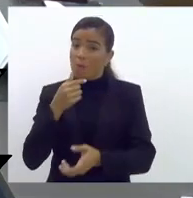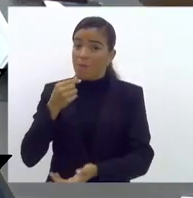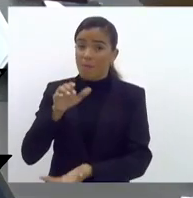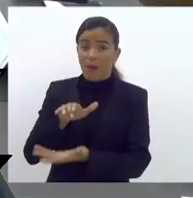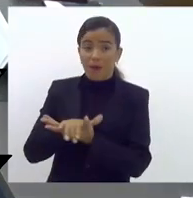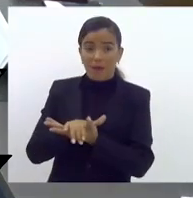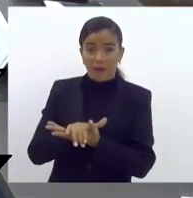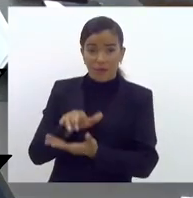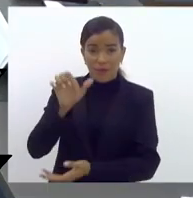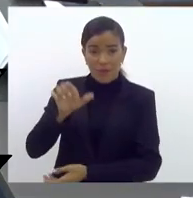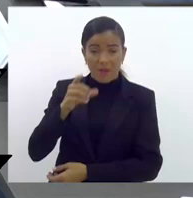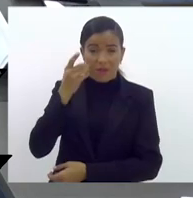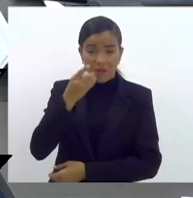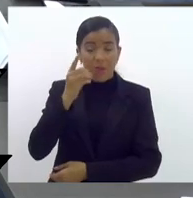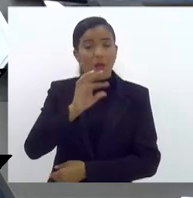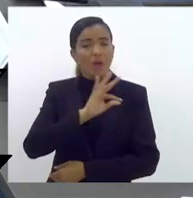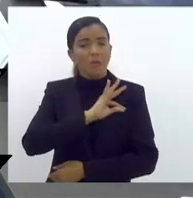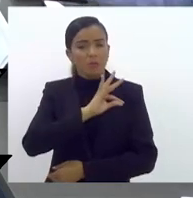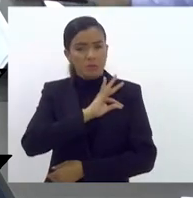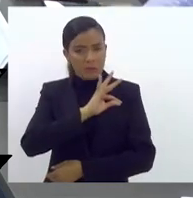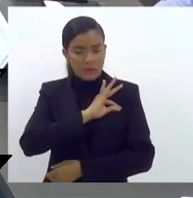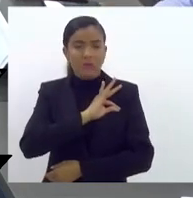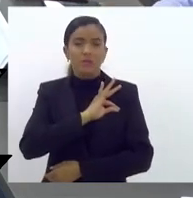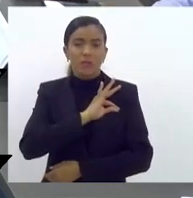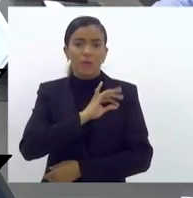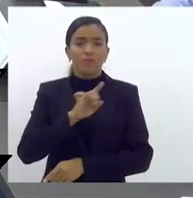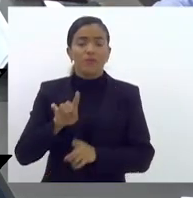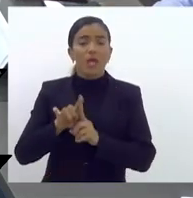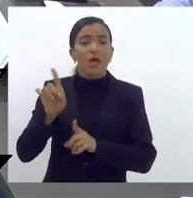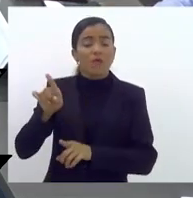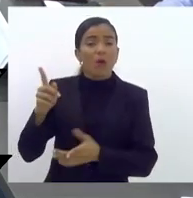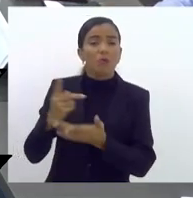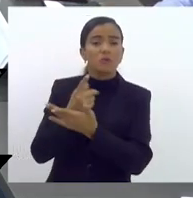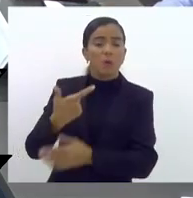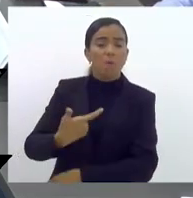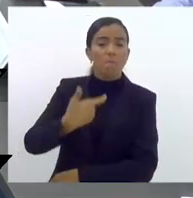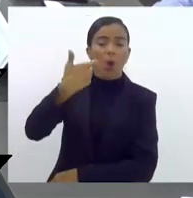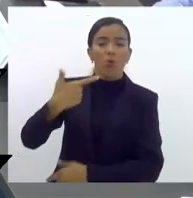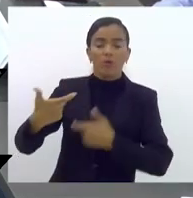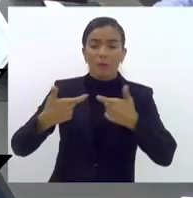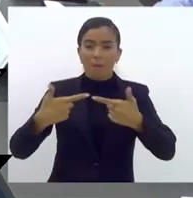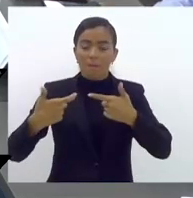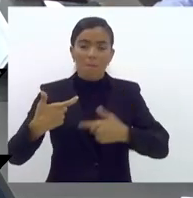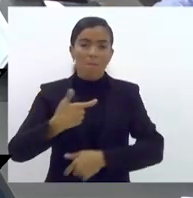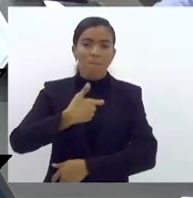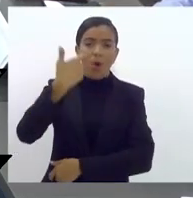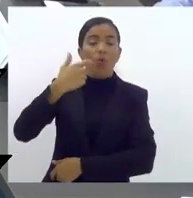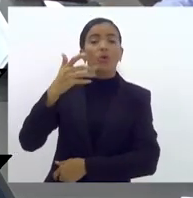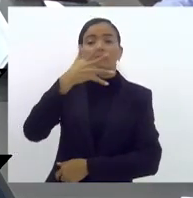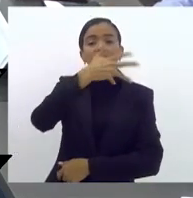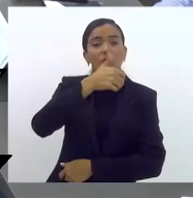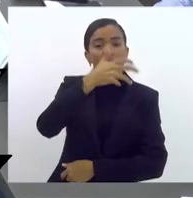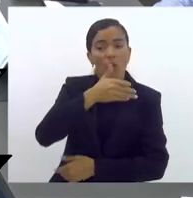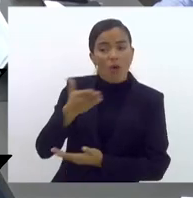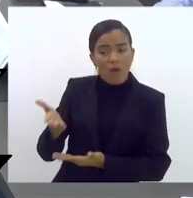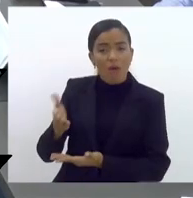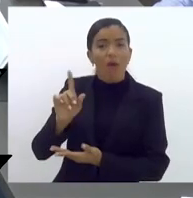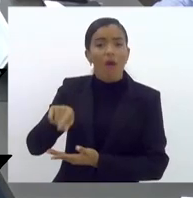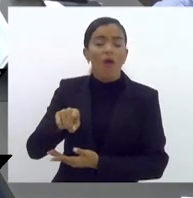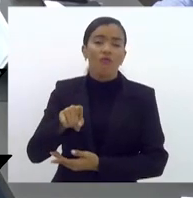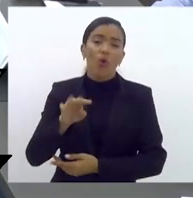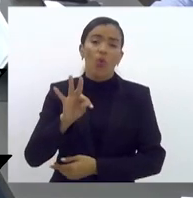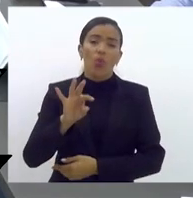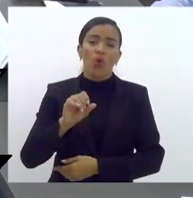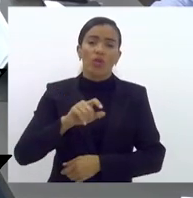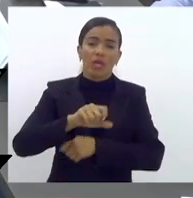índia é policial e foi baleado em combate e aí o que salvou a vida dele foi justamente um